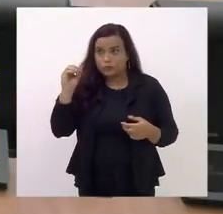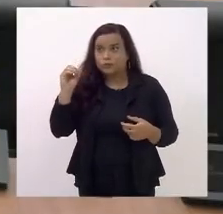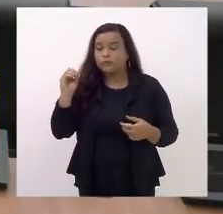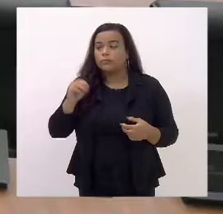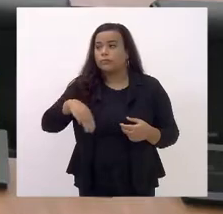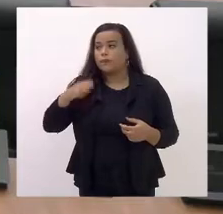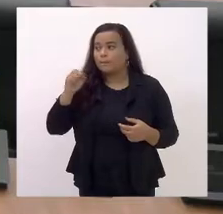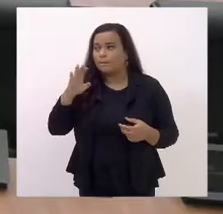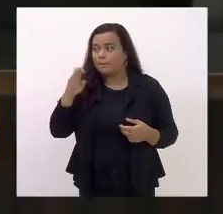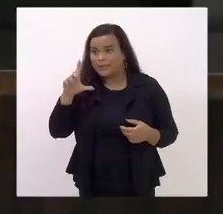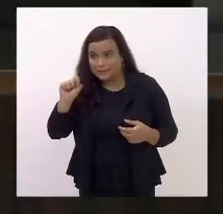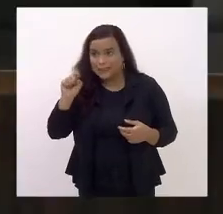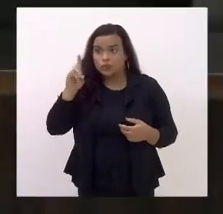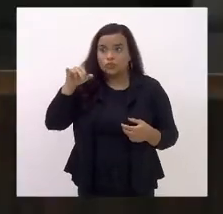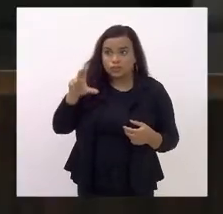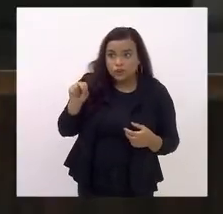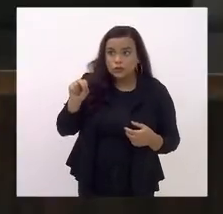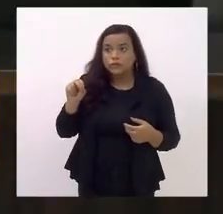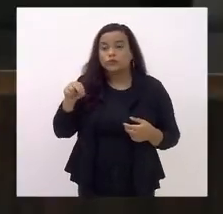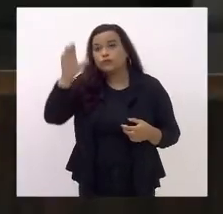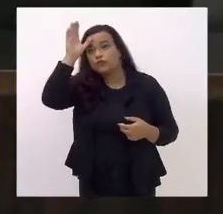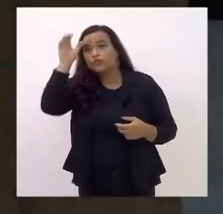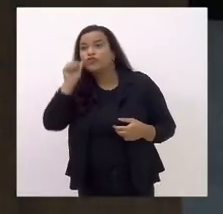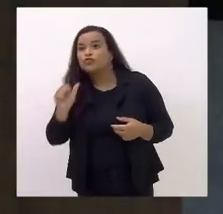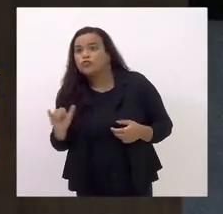Marcelo Dino, deputada Tia Ju, por favor.